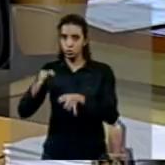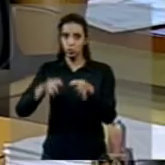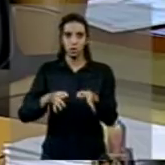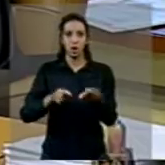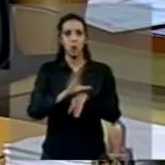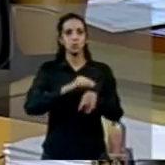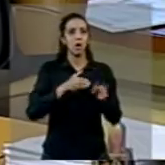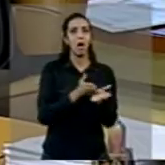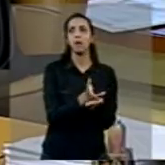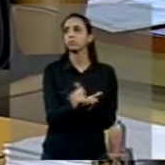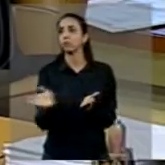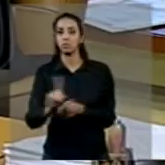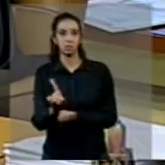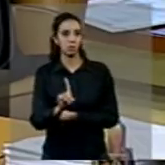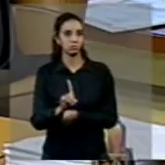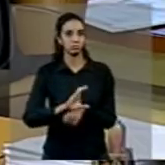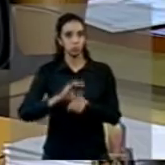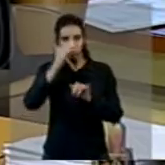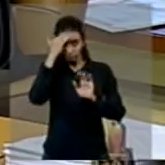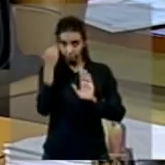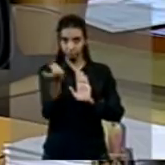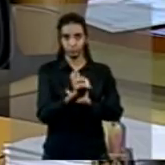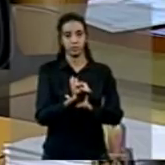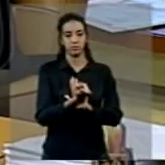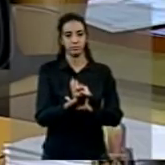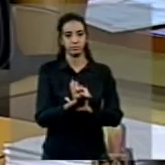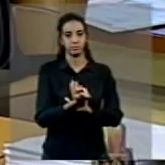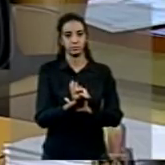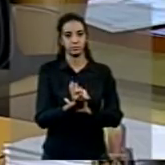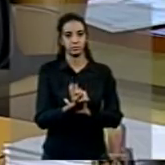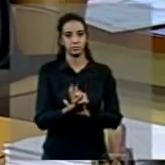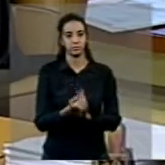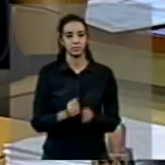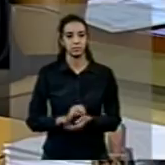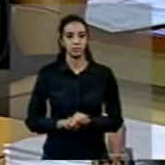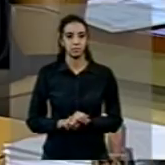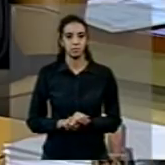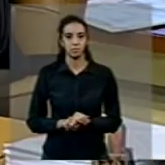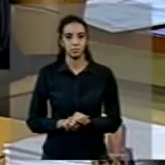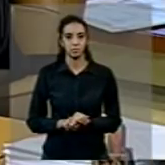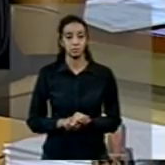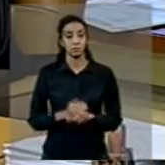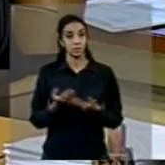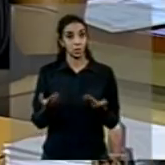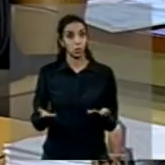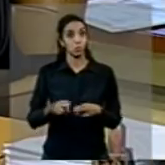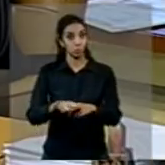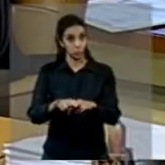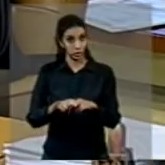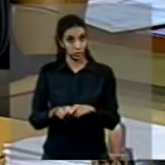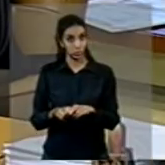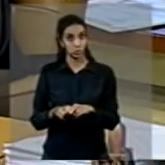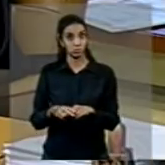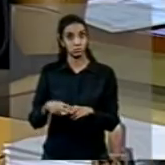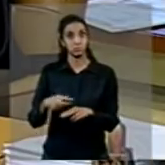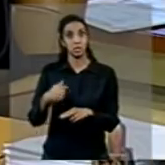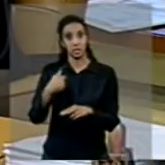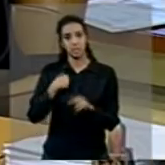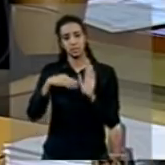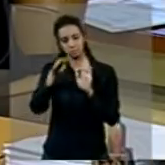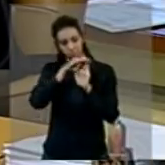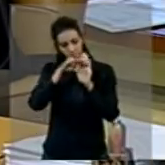constitucional, o que infirma as razões do pedido cautelar. Com base nesses fundamentos, senhor presidente, que